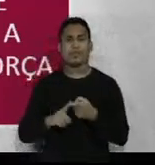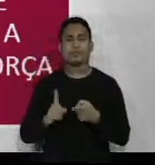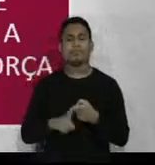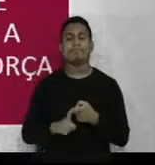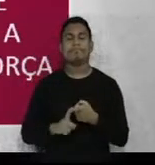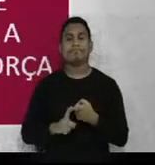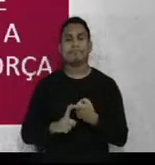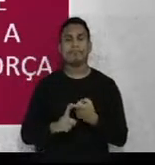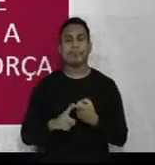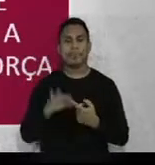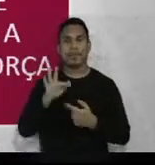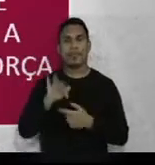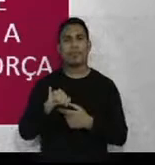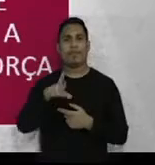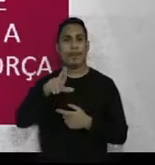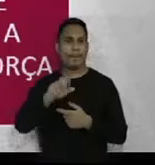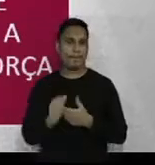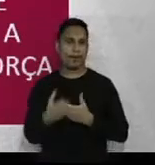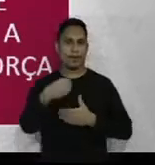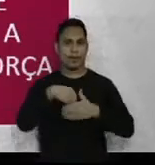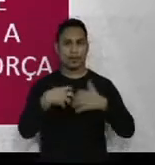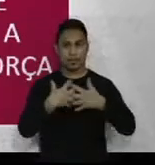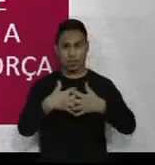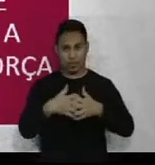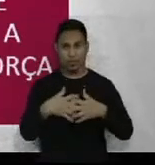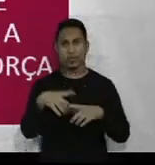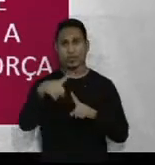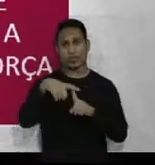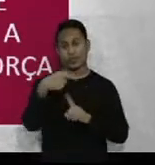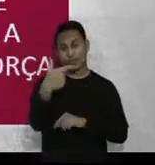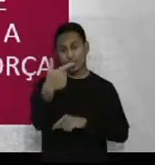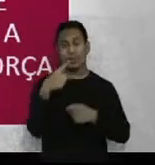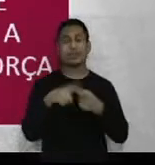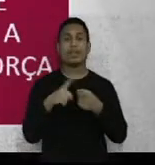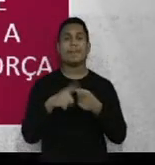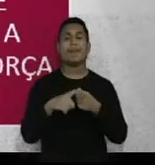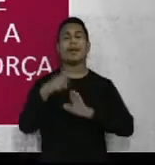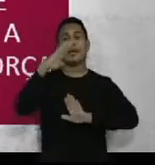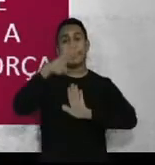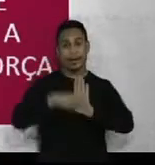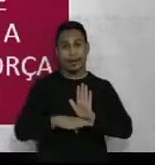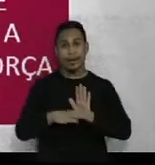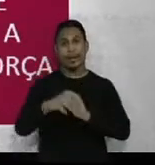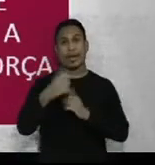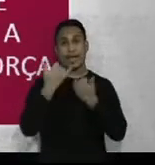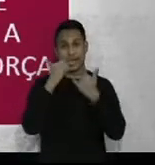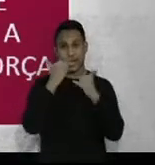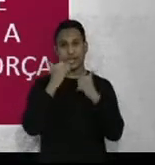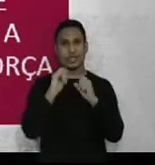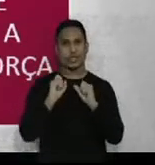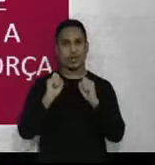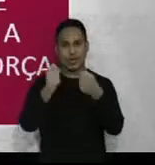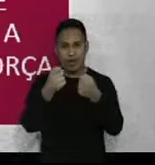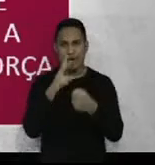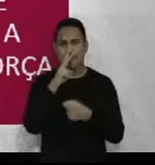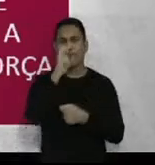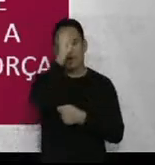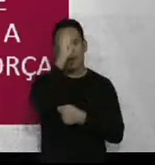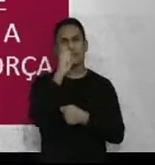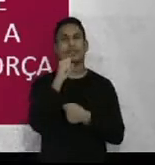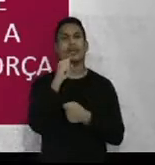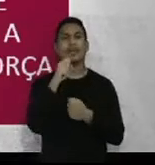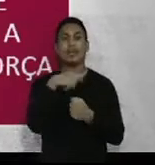2 e também economia de energia para a produção de força. Então, a gente começa a produzir força gastando menos energia,